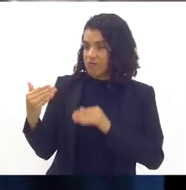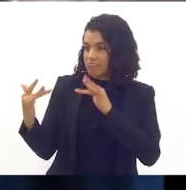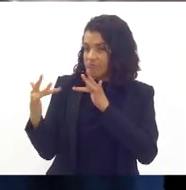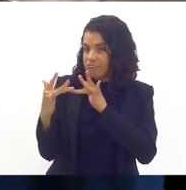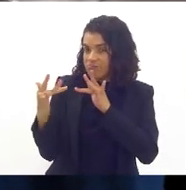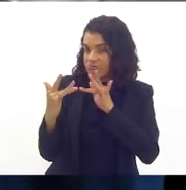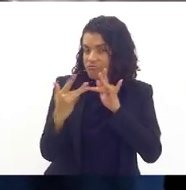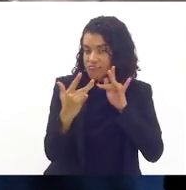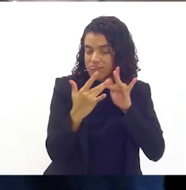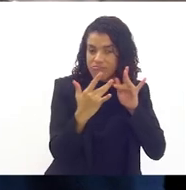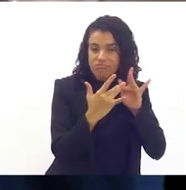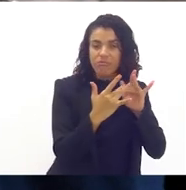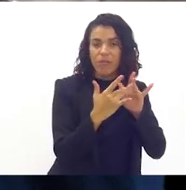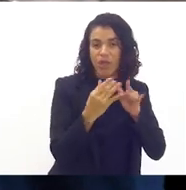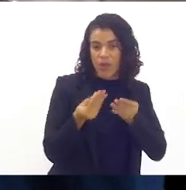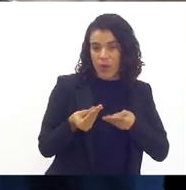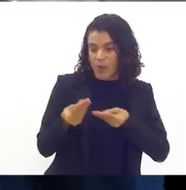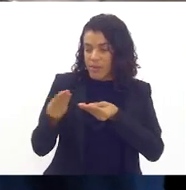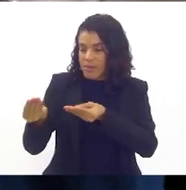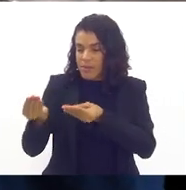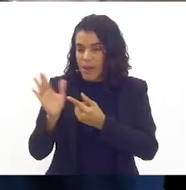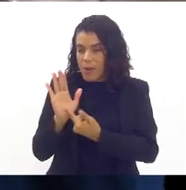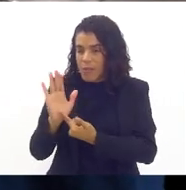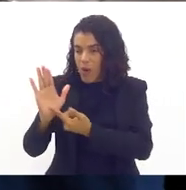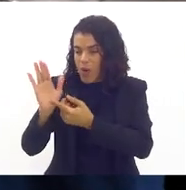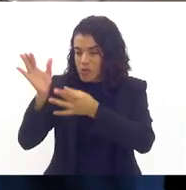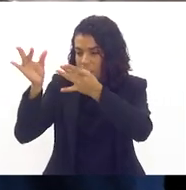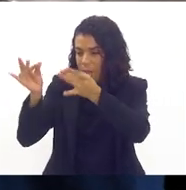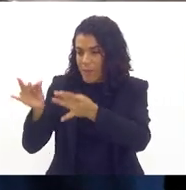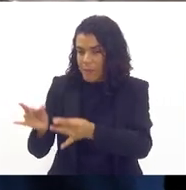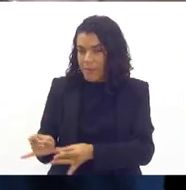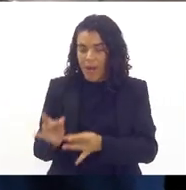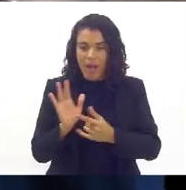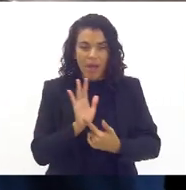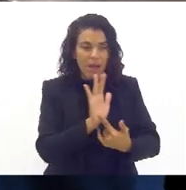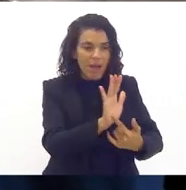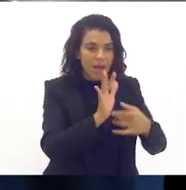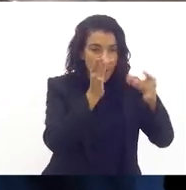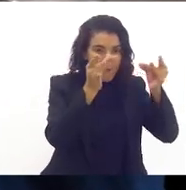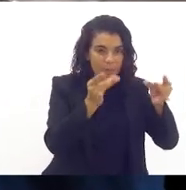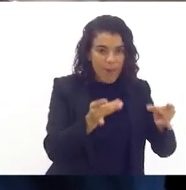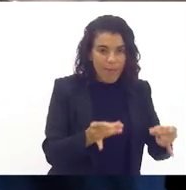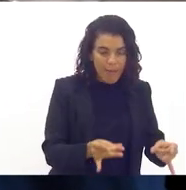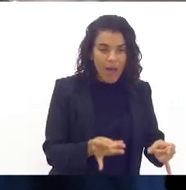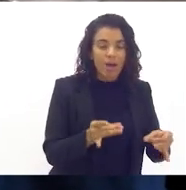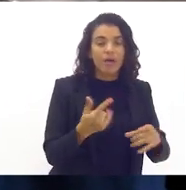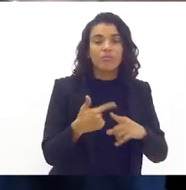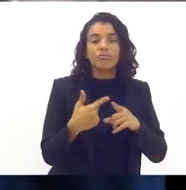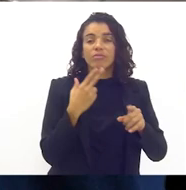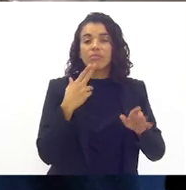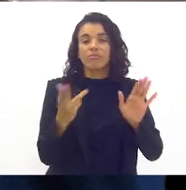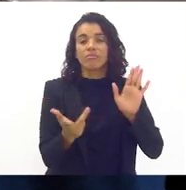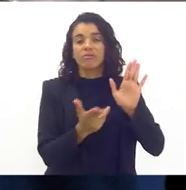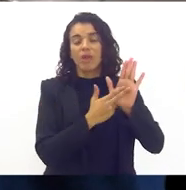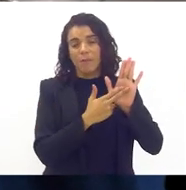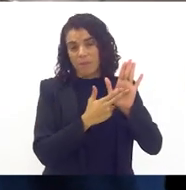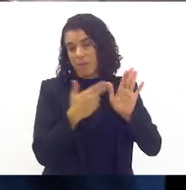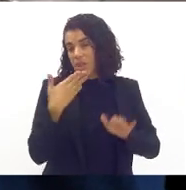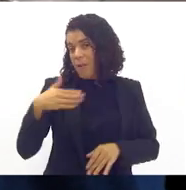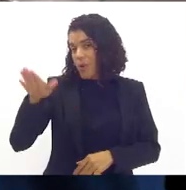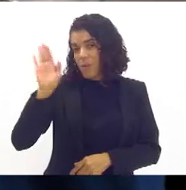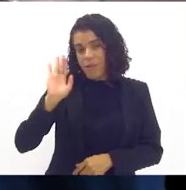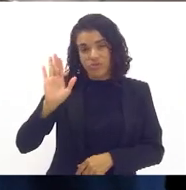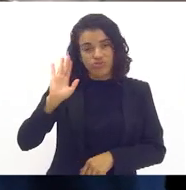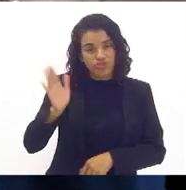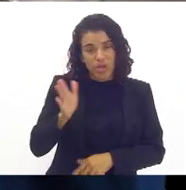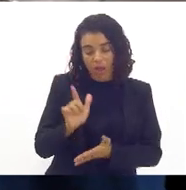André já tem, eu entrego, mostro isso, etc., etc., porque está prometido, eu